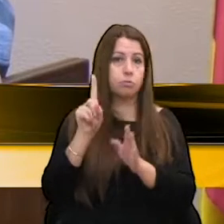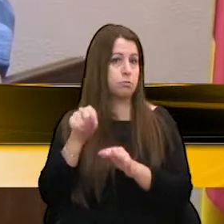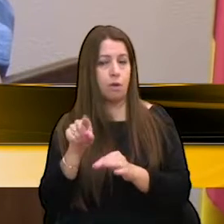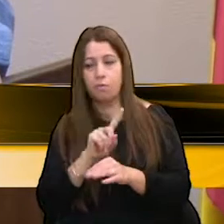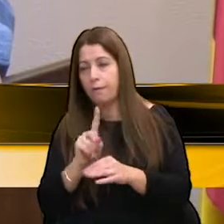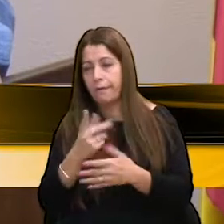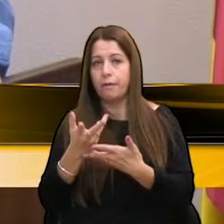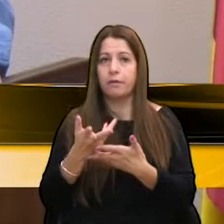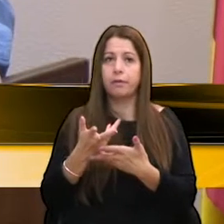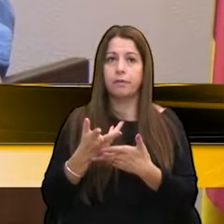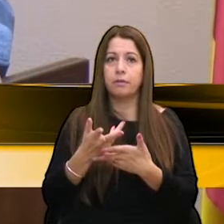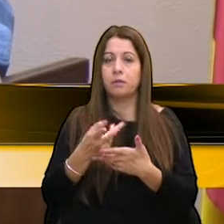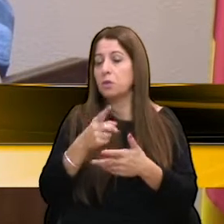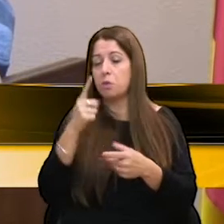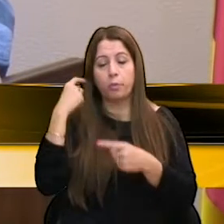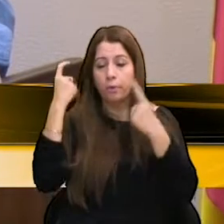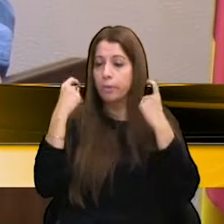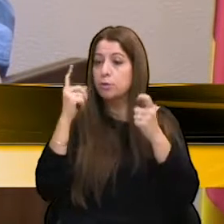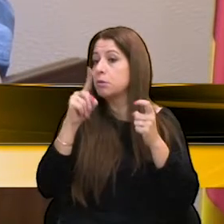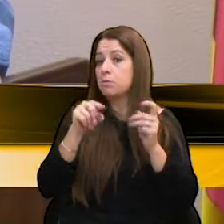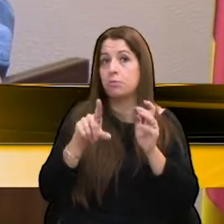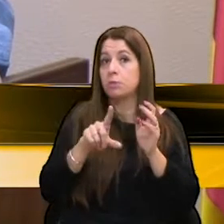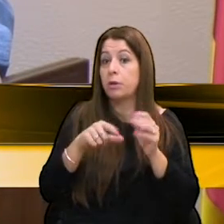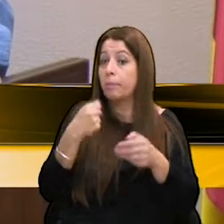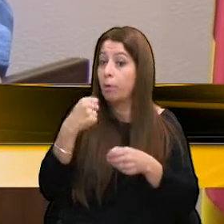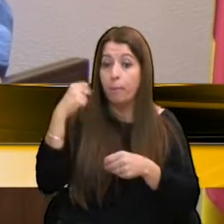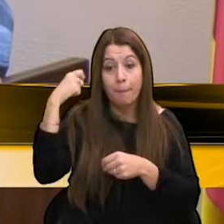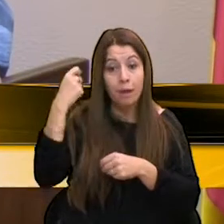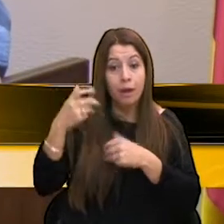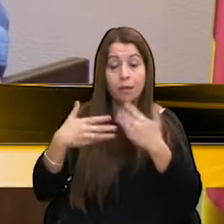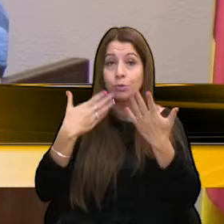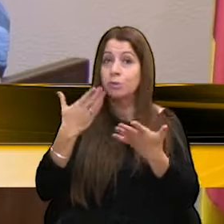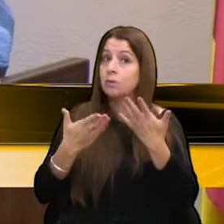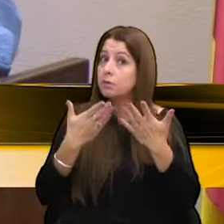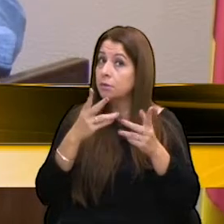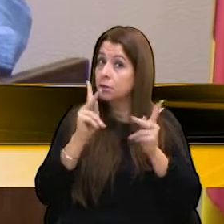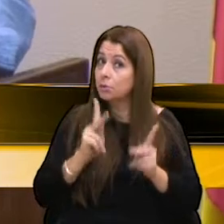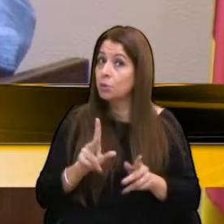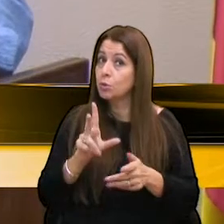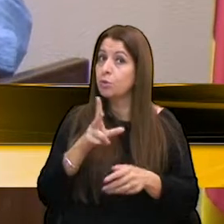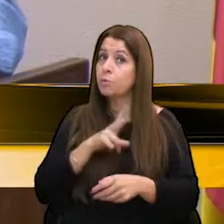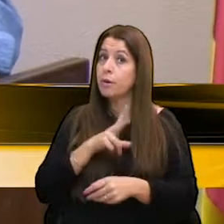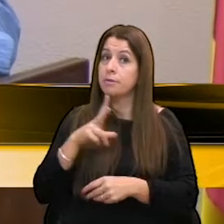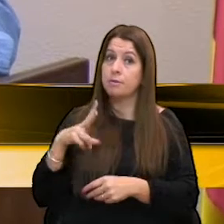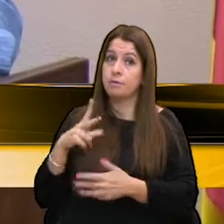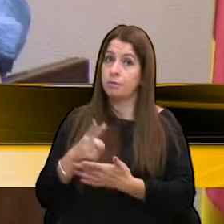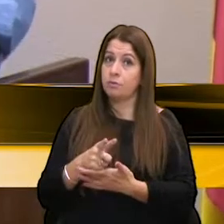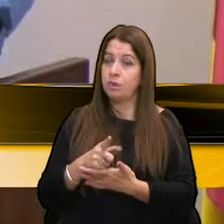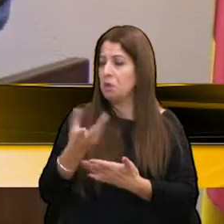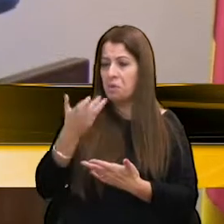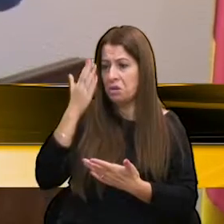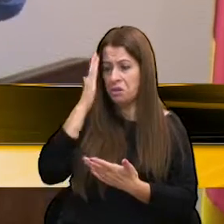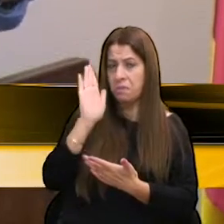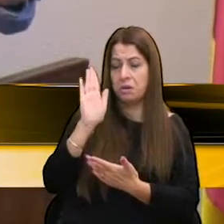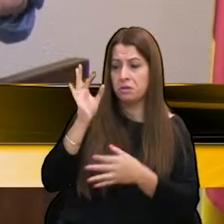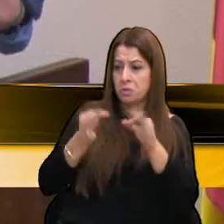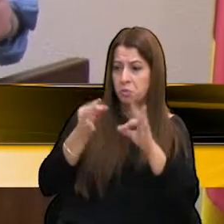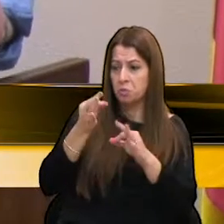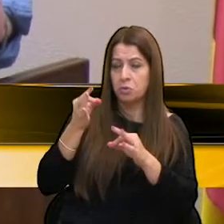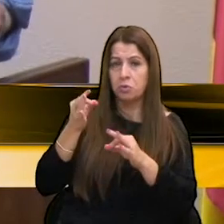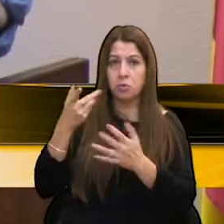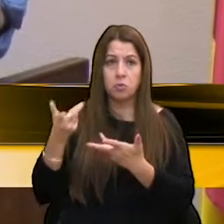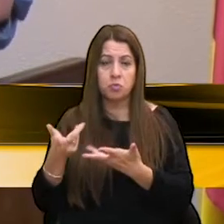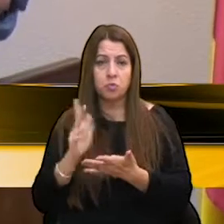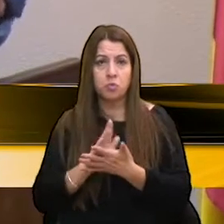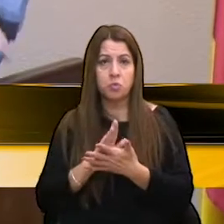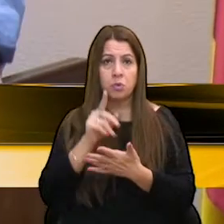pouco preocupado se é legal, se não é legal, estou preocupado que tem que atender as pessoas, né? Então, isso aí para mim, não quero saber se a justiça julga